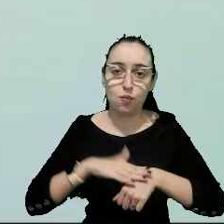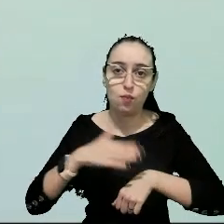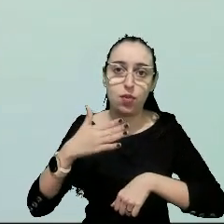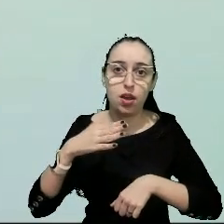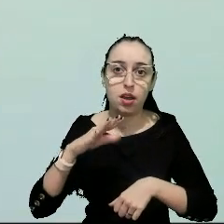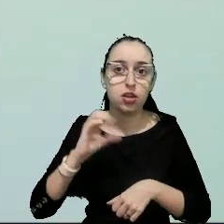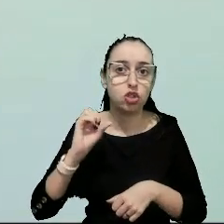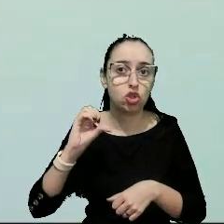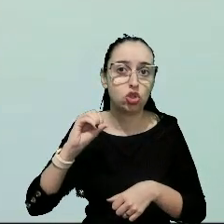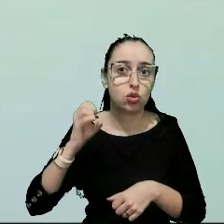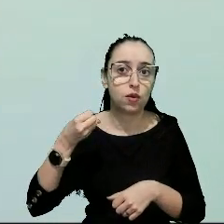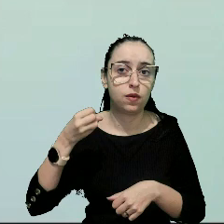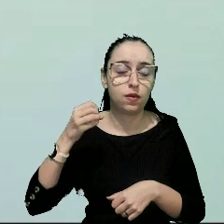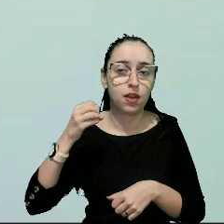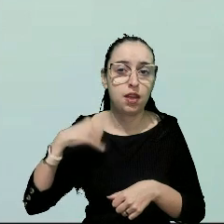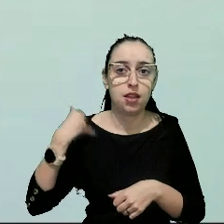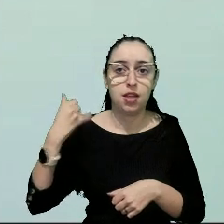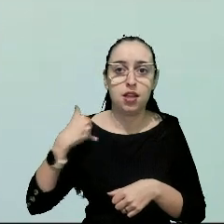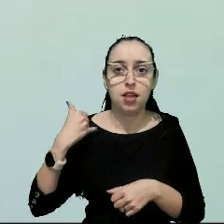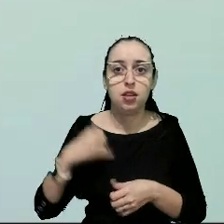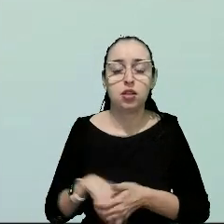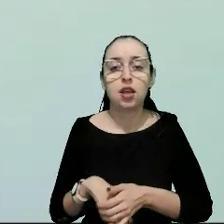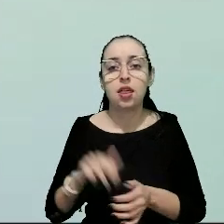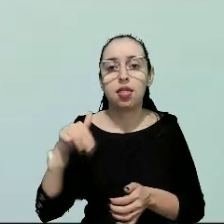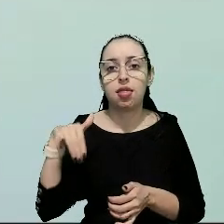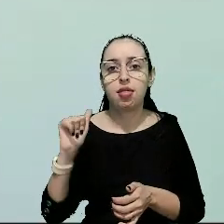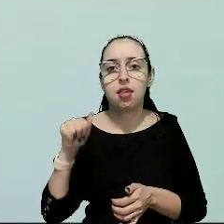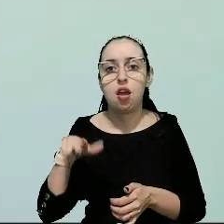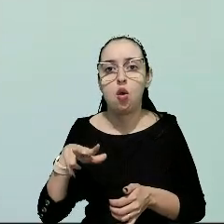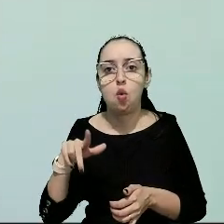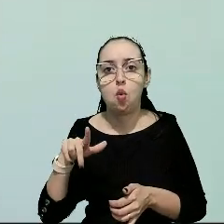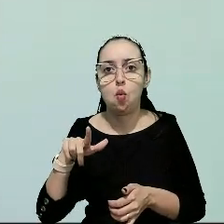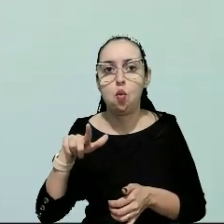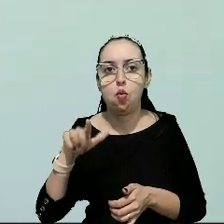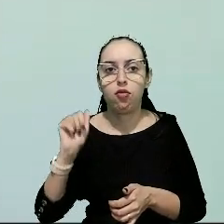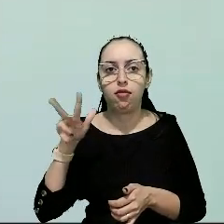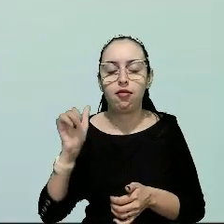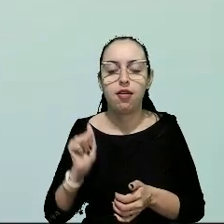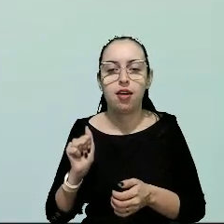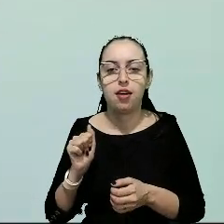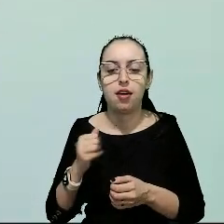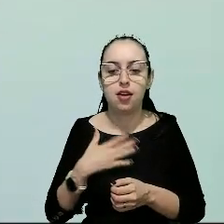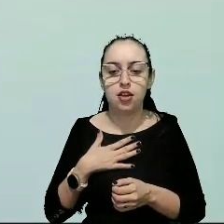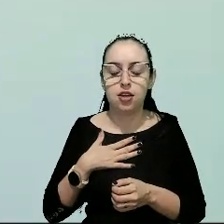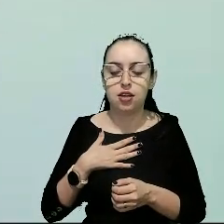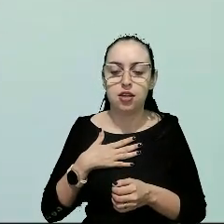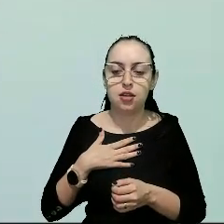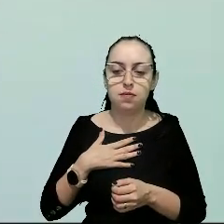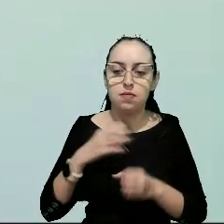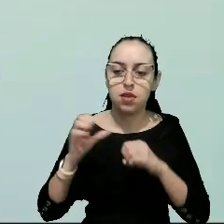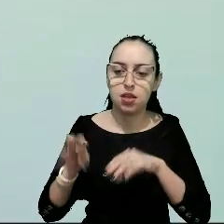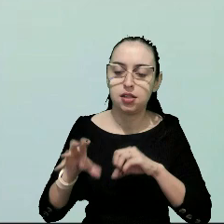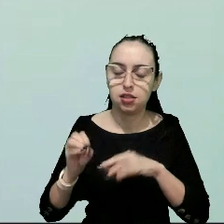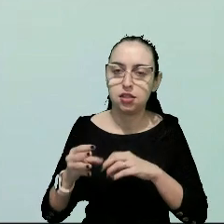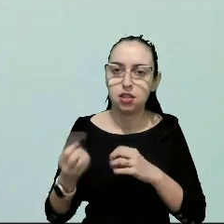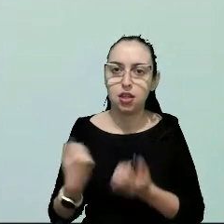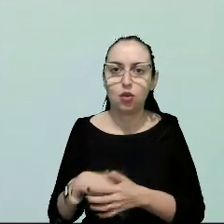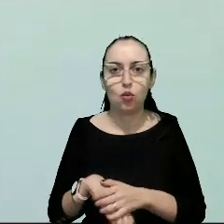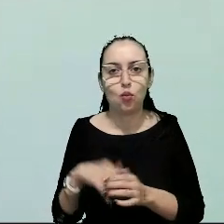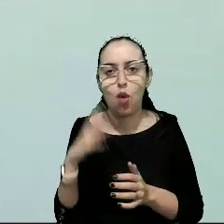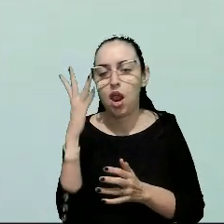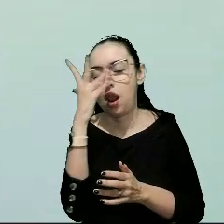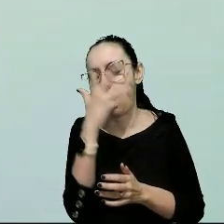e amigas de mais de 90 anos, a Nalva, de 95 anos, ela me ensinou algo que eu acho que